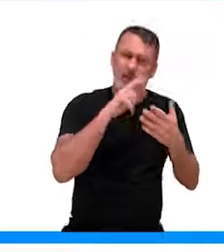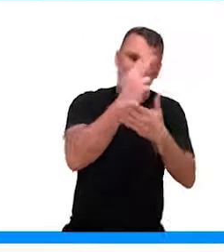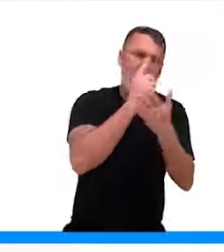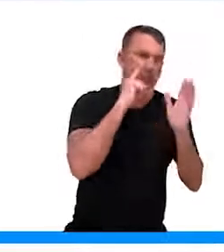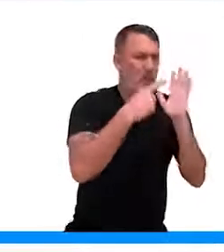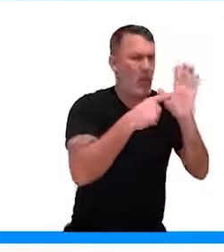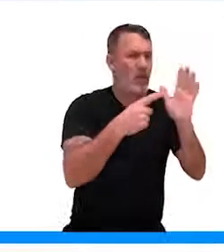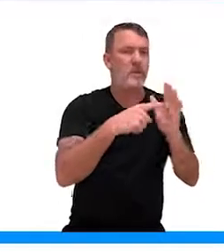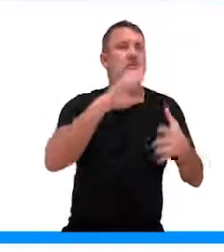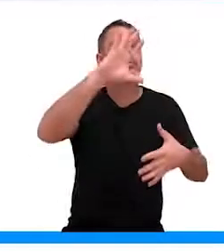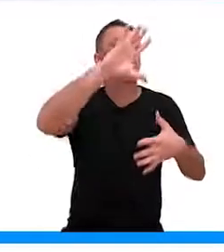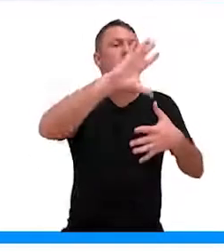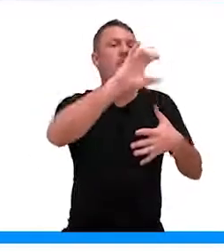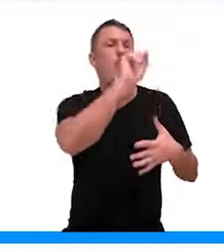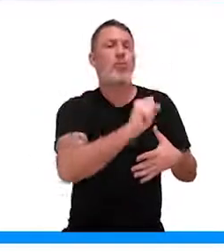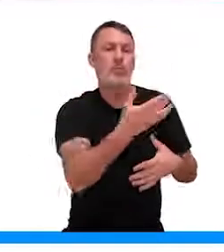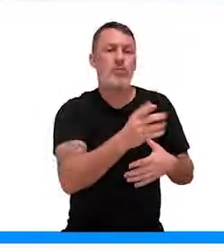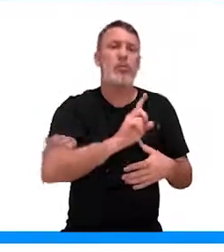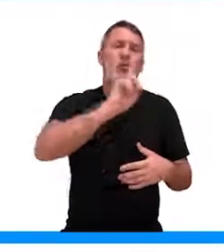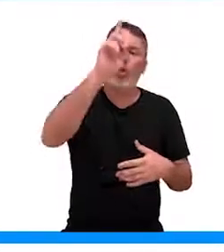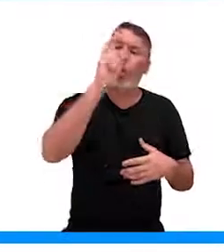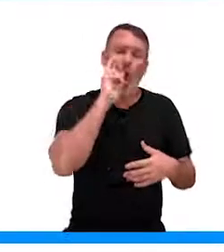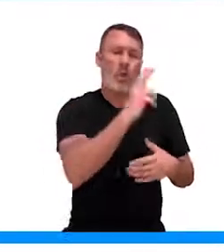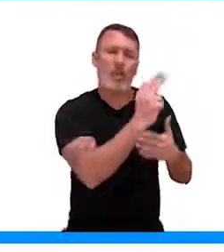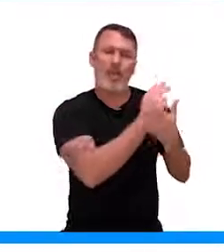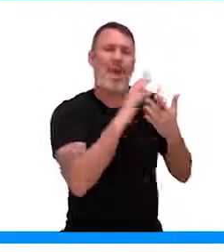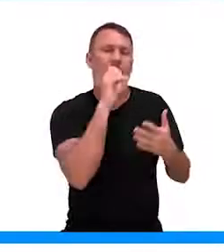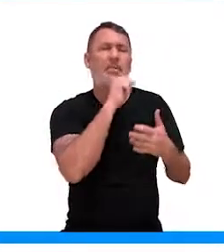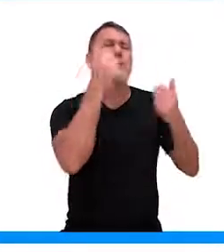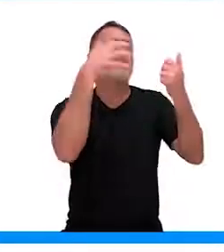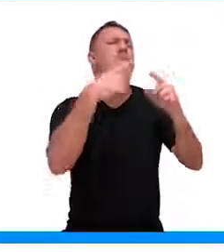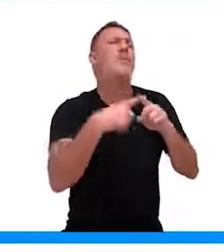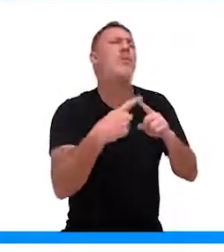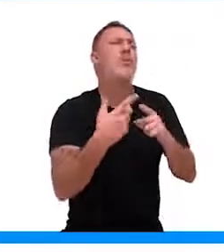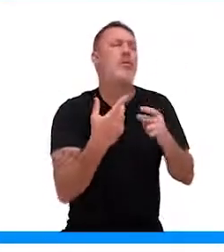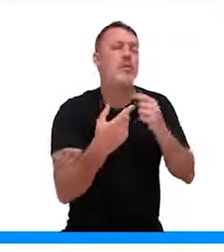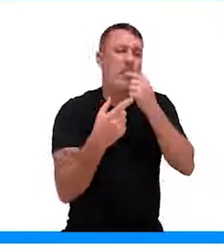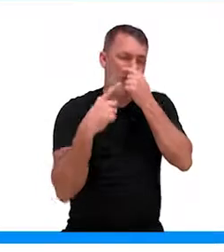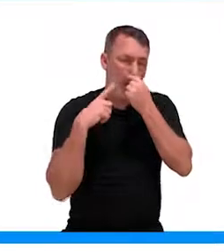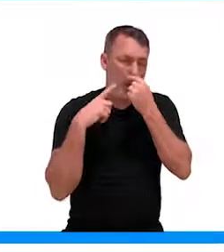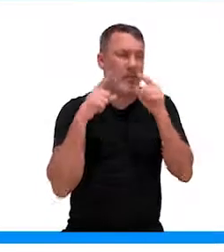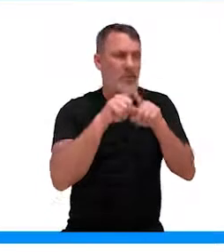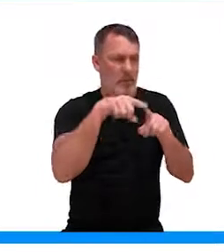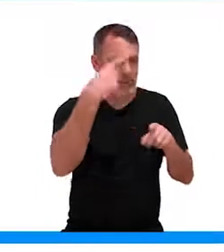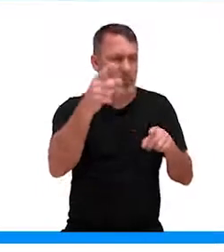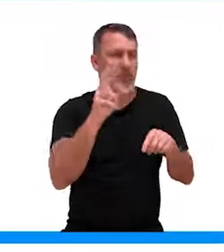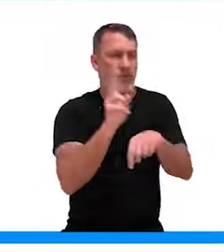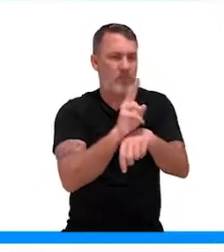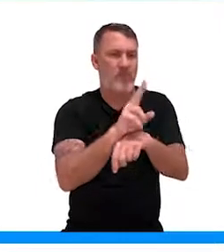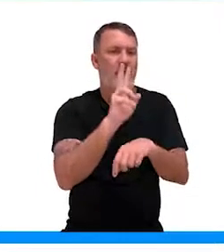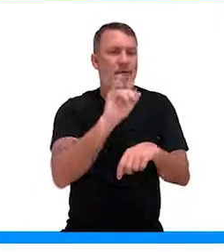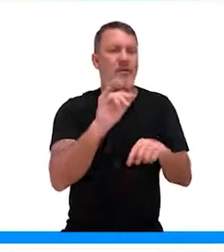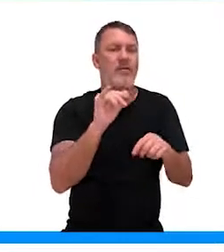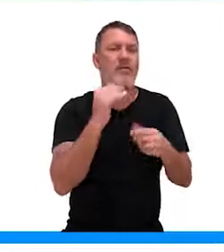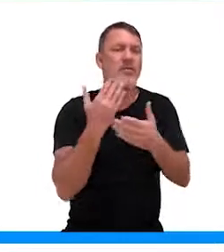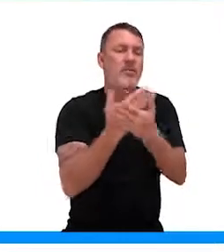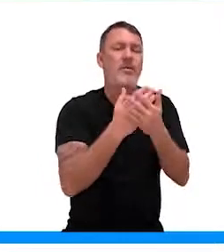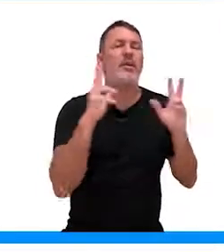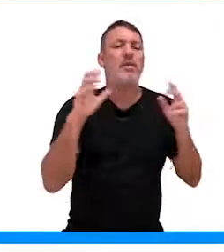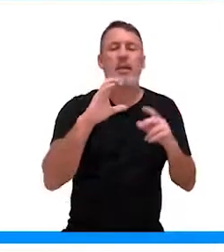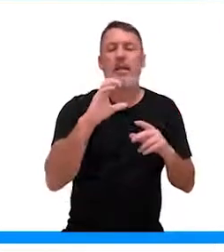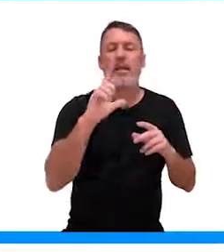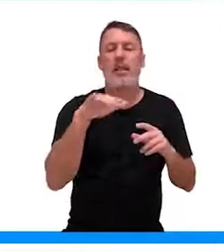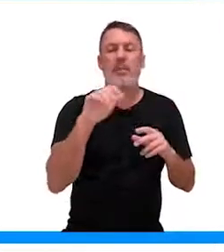também aqui na América do Sul. Por quê? Rapidamente explicando, porque nós veremos isso também nas aulas de climatologia. Tá? Essa